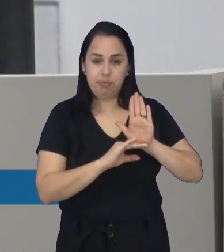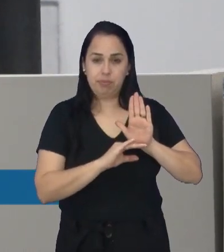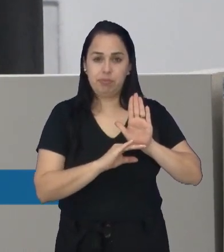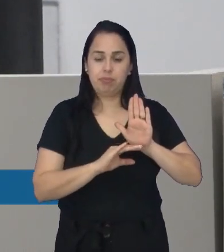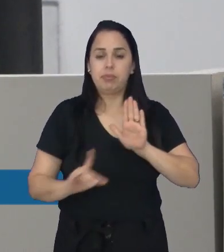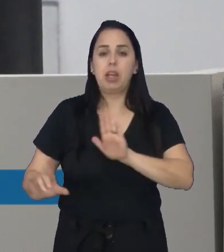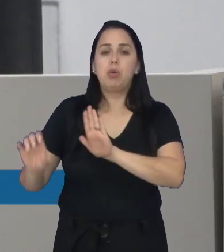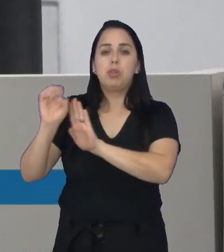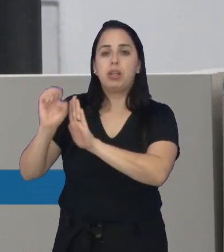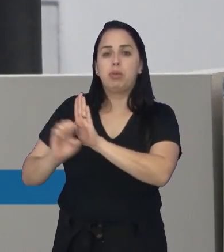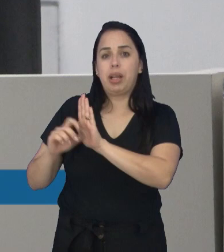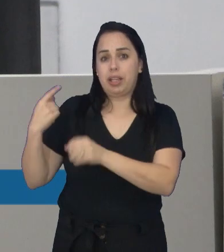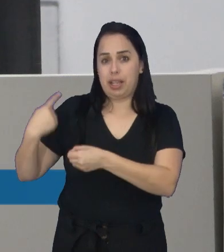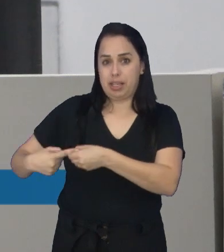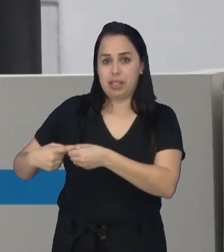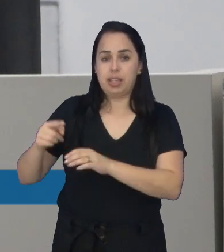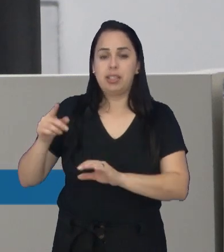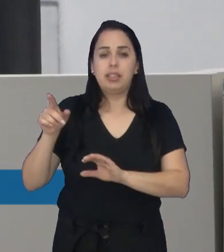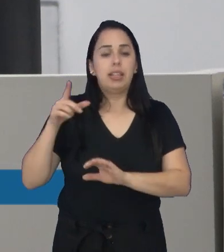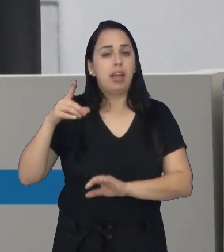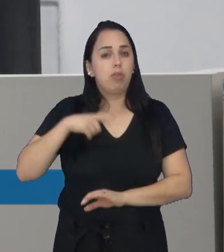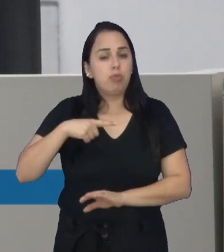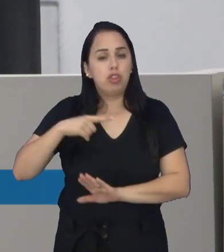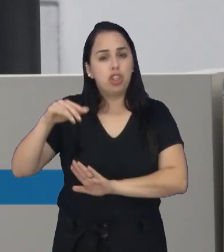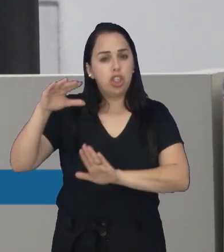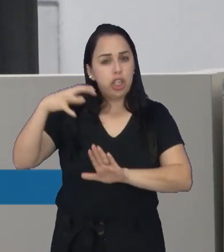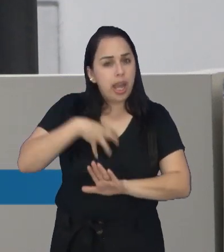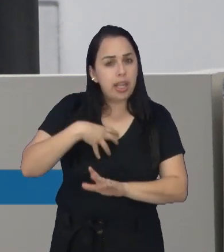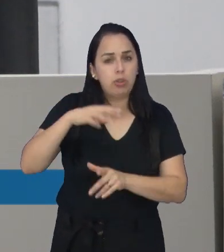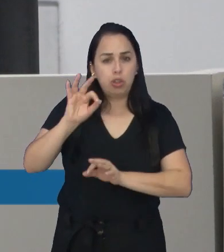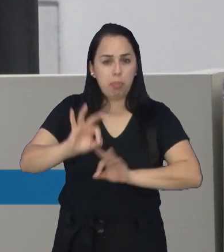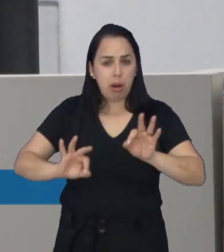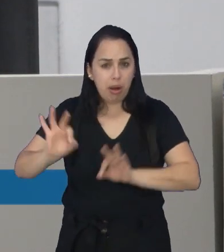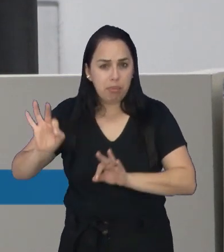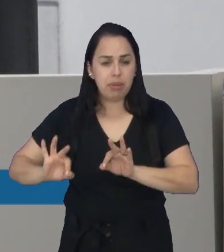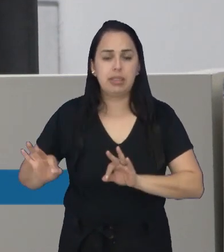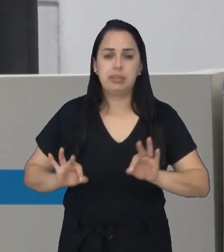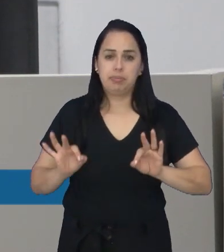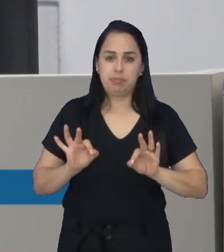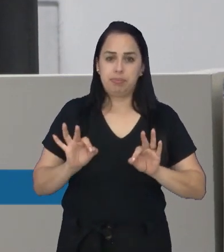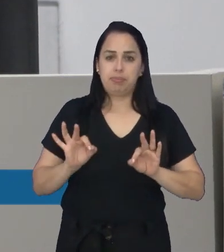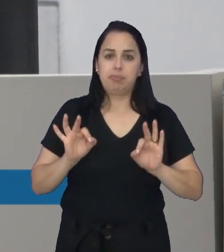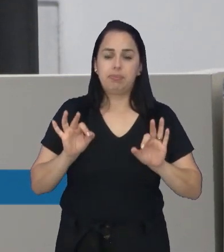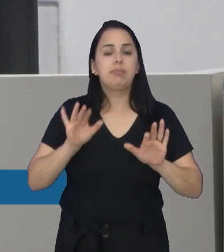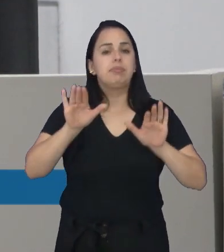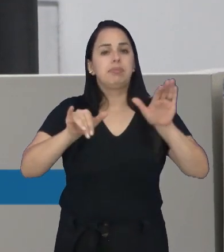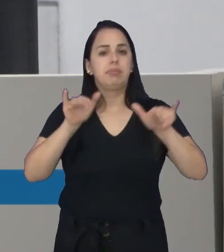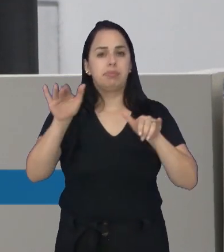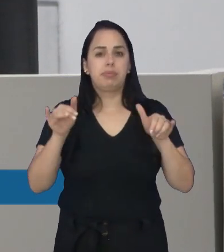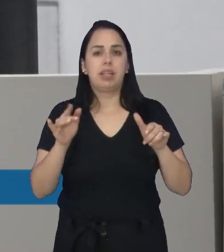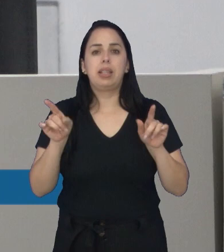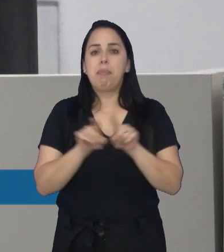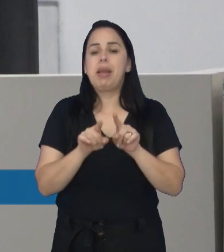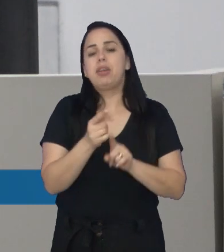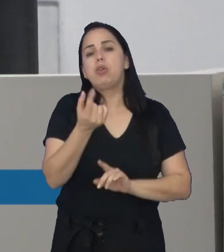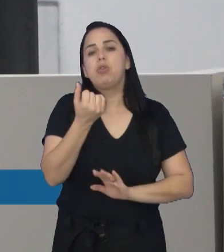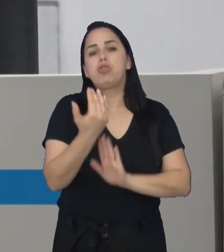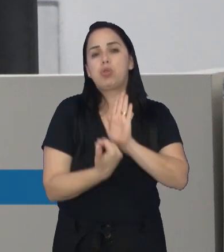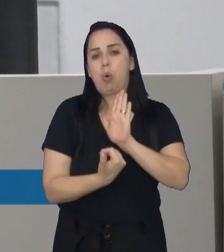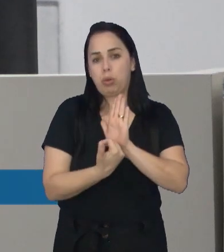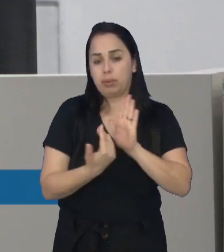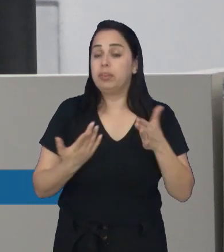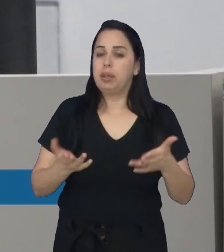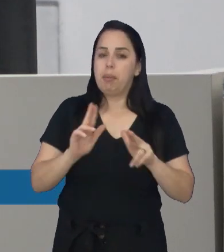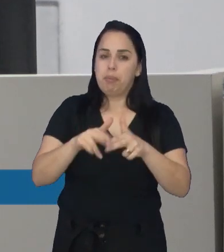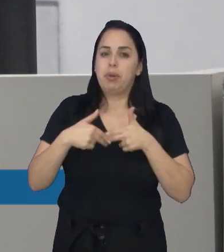de impõe que você tem uma forma que você tem os fatores de planejamento sustentabilidade interesse público e vão criar os descontos então nós